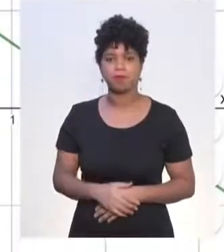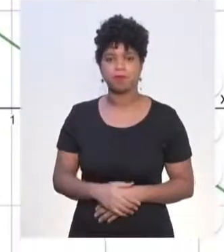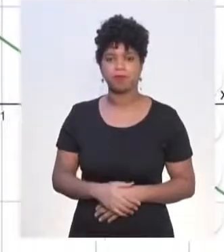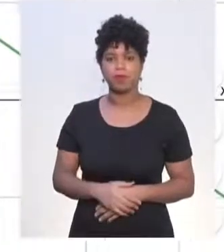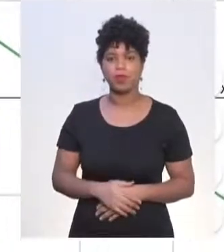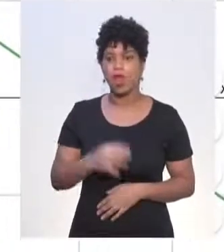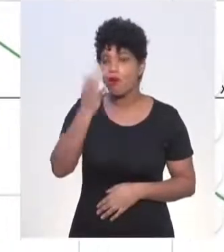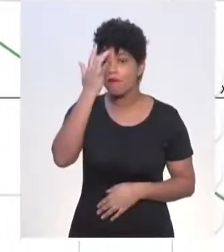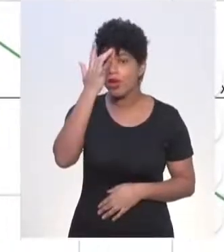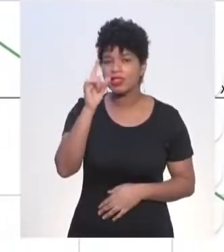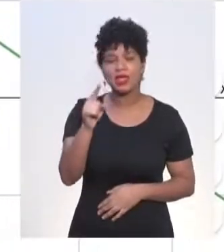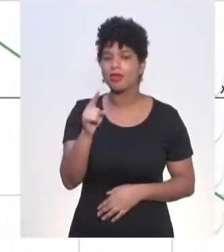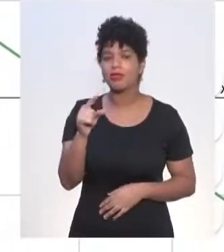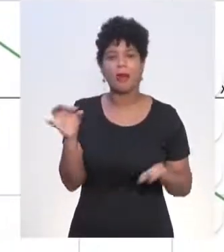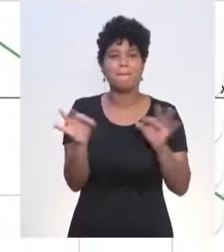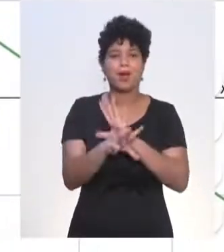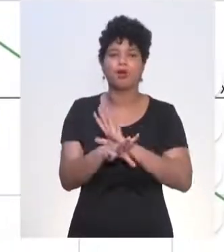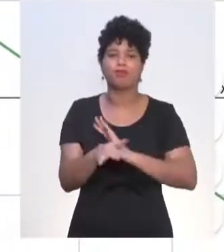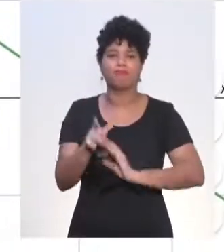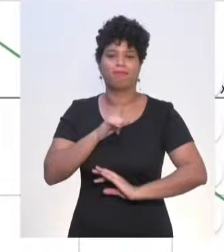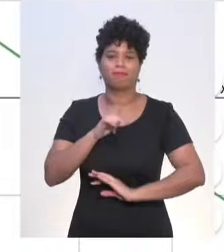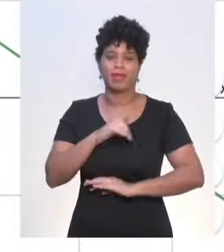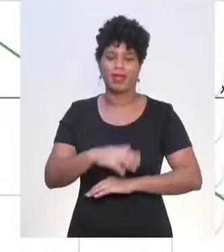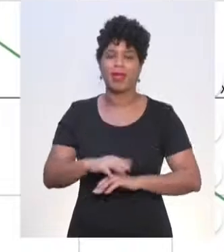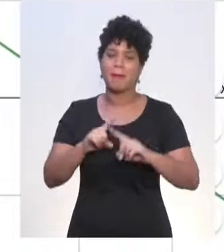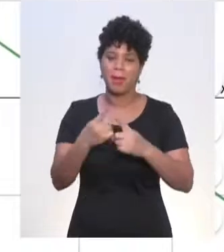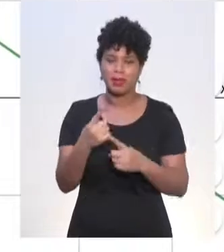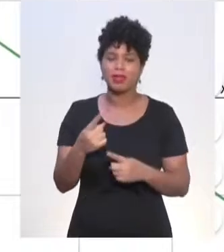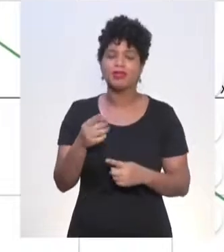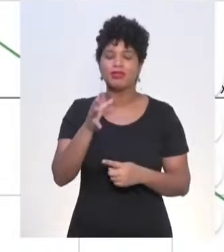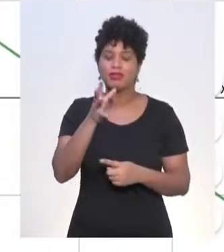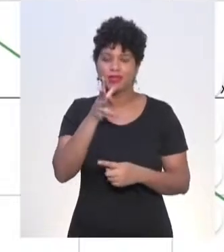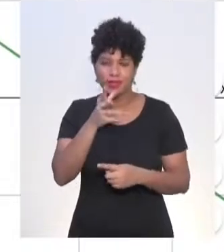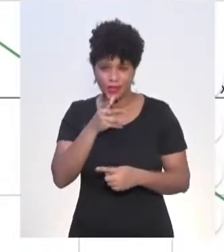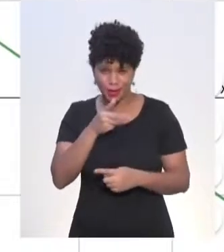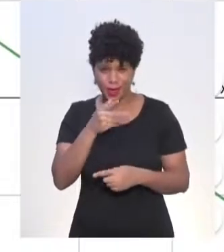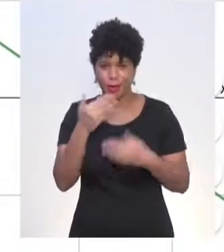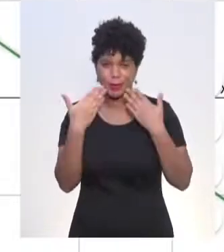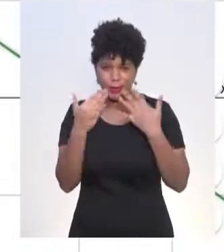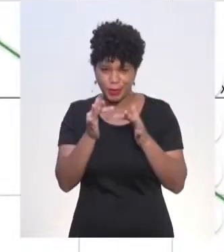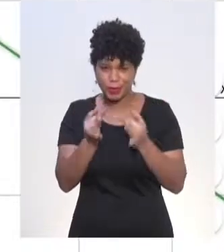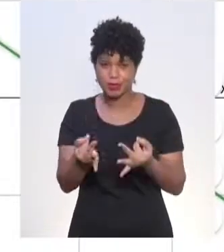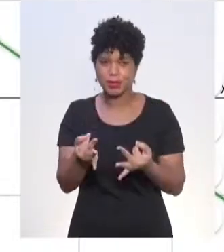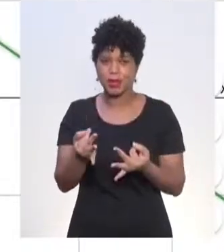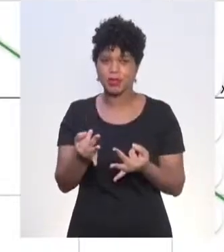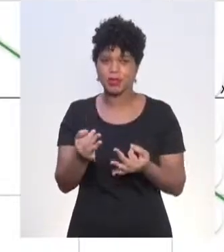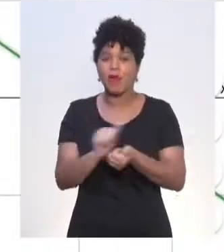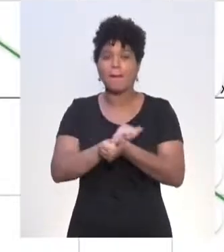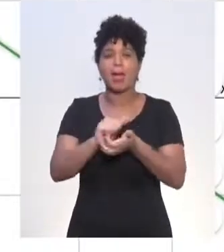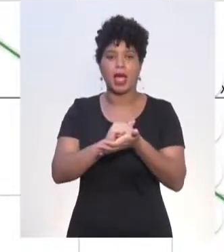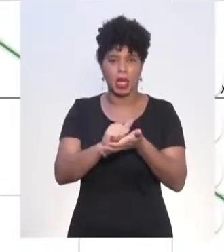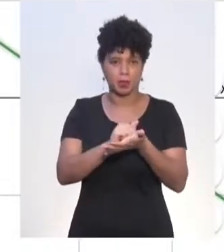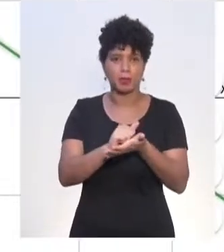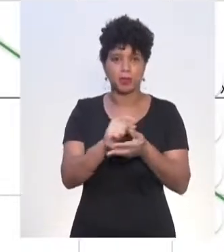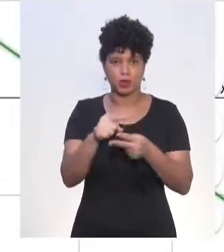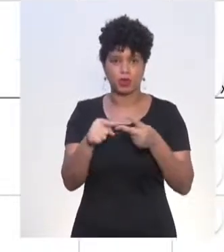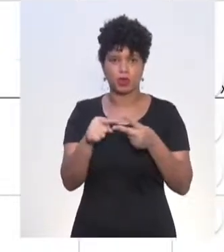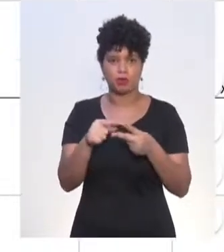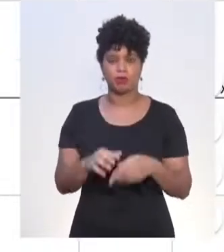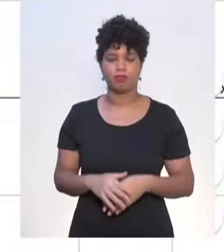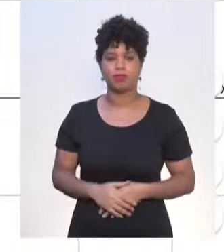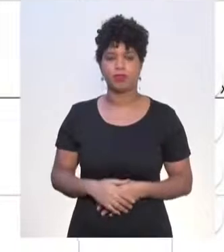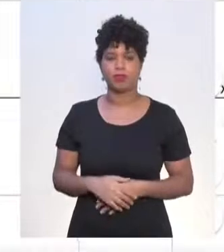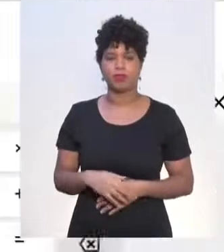aos poucos. Aqui já está feito para vocês, mas eu vou fazer bem simples aqui. Ó. Vou até apagar as duas equações para